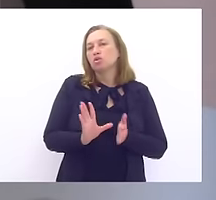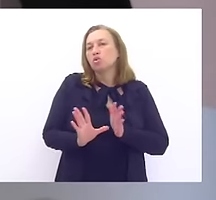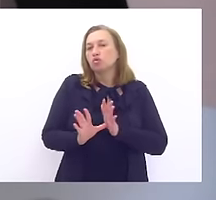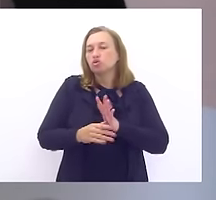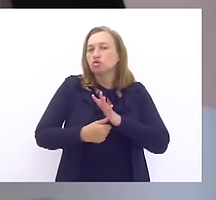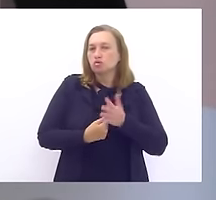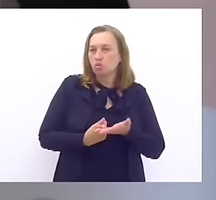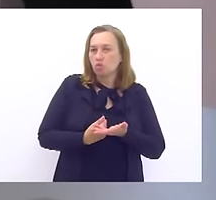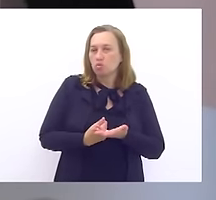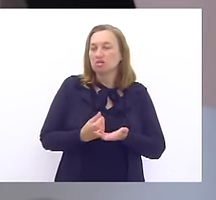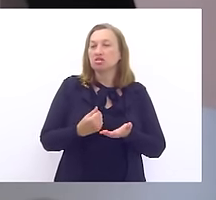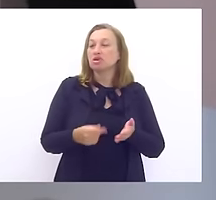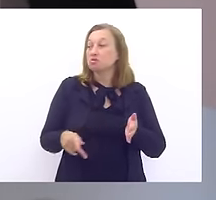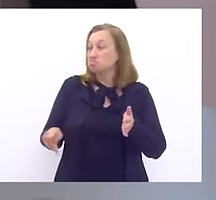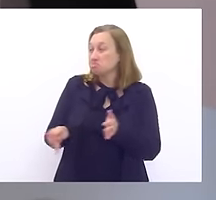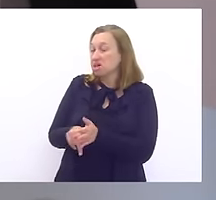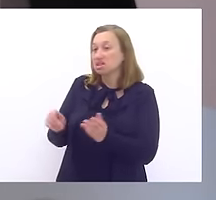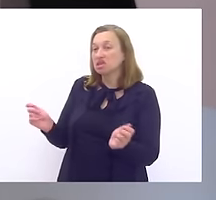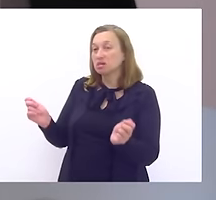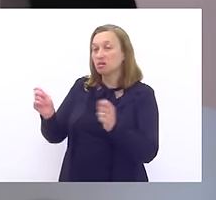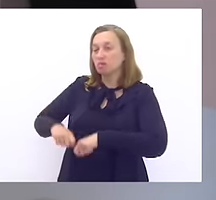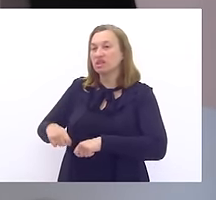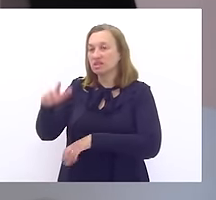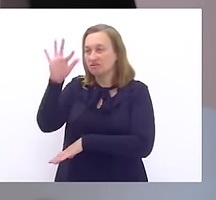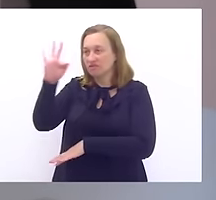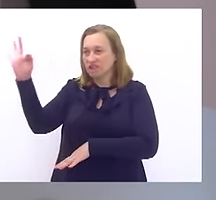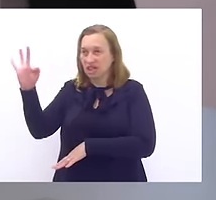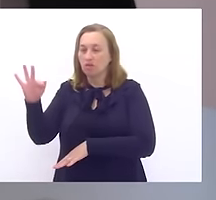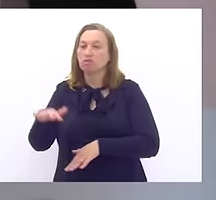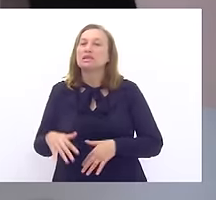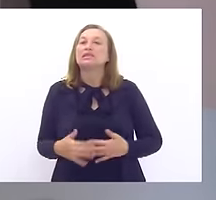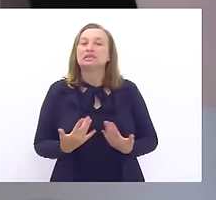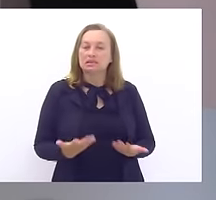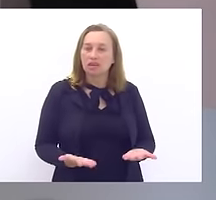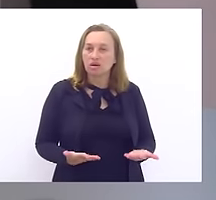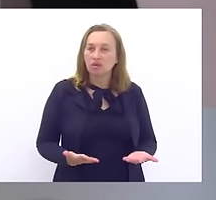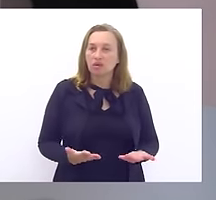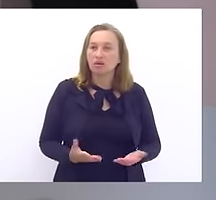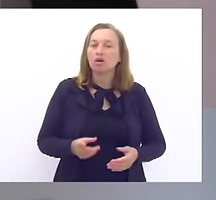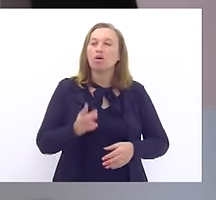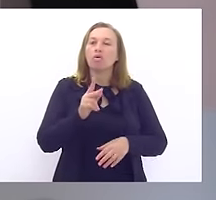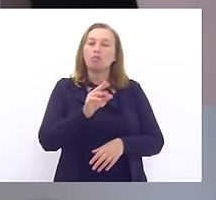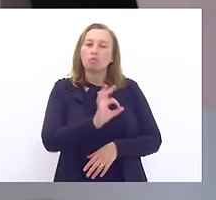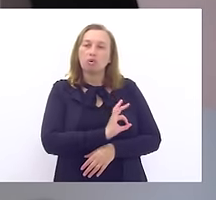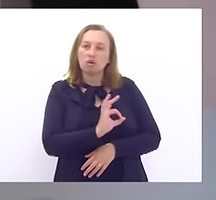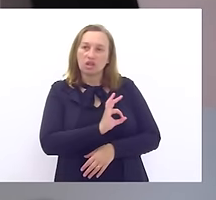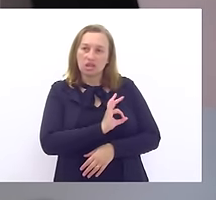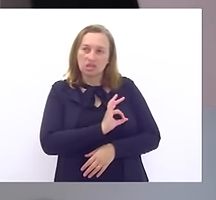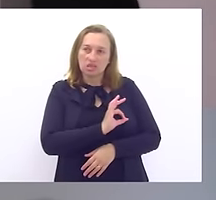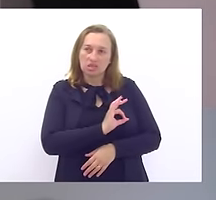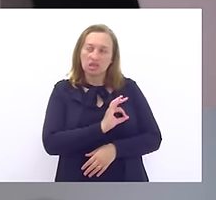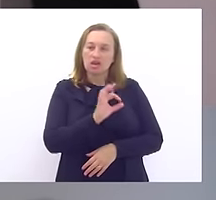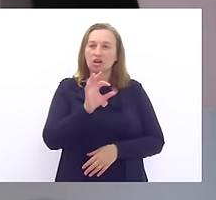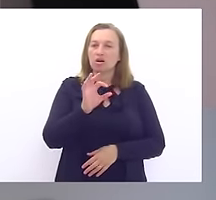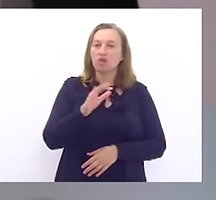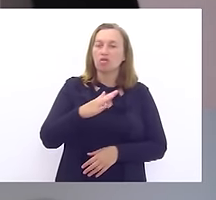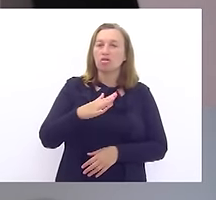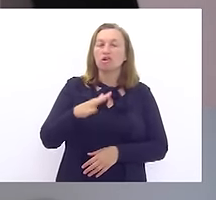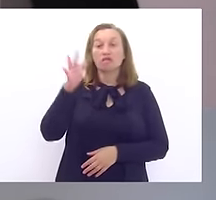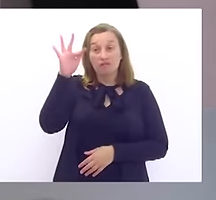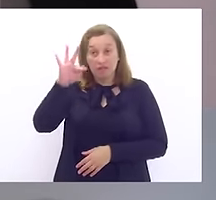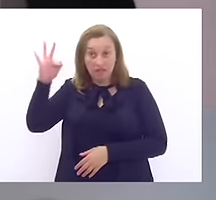Isso é uma competência Federal então assim essa é uma função da Polícia Rodoviária Federal e da Receita Federal